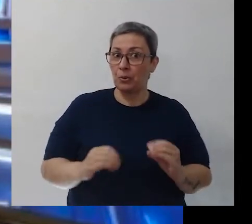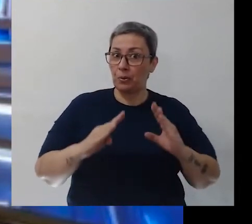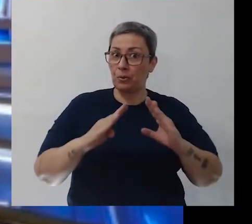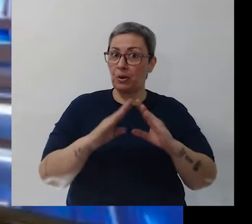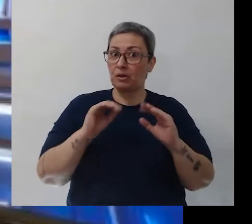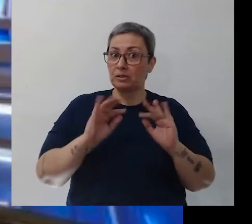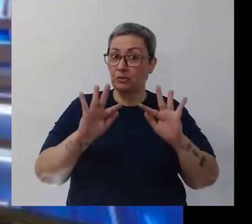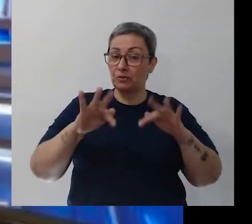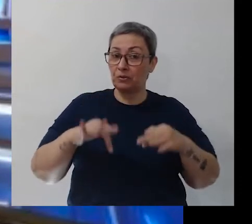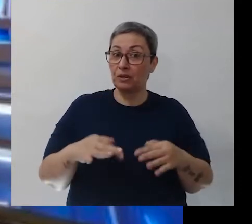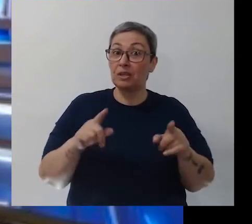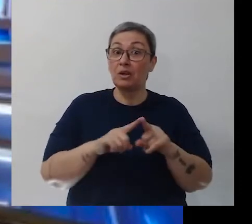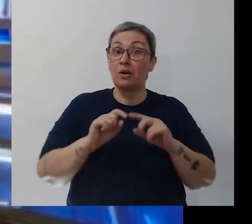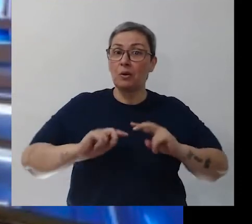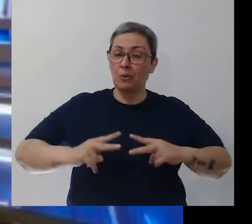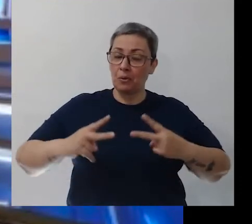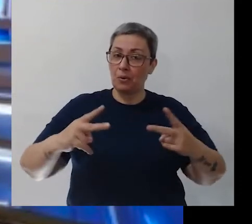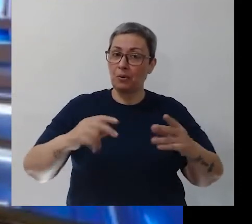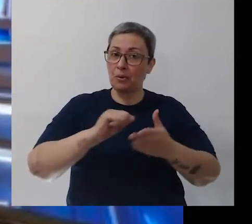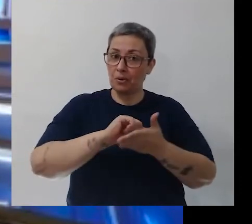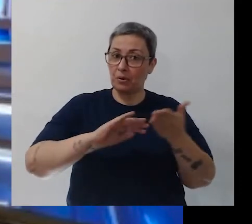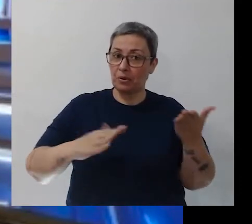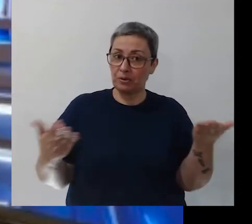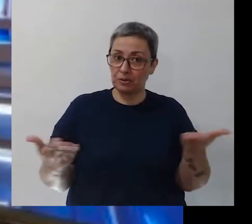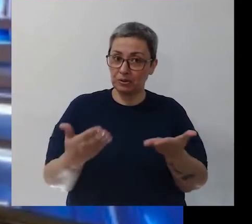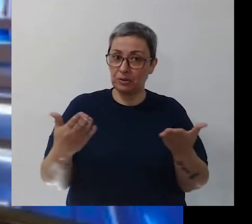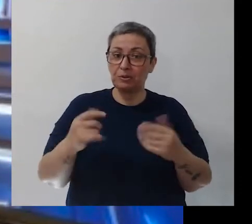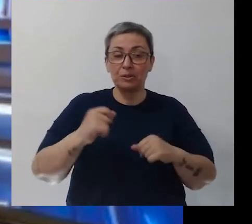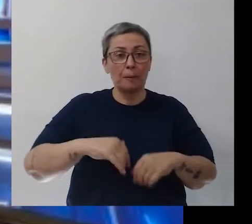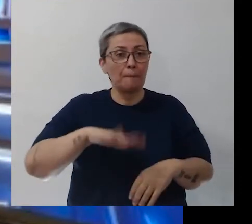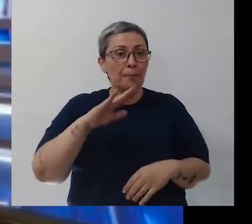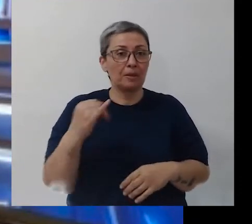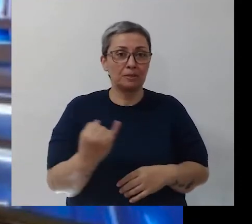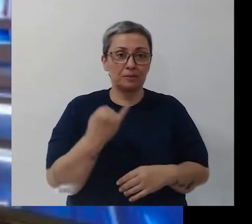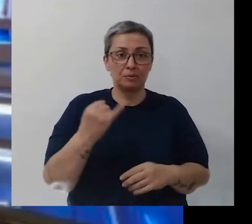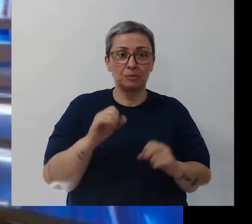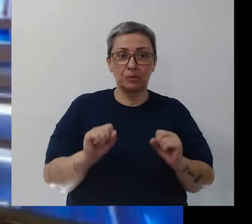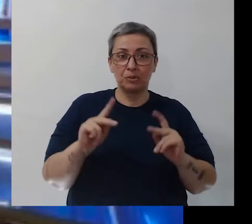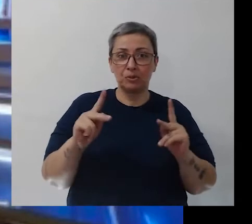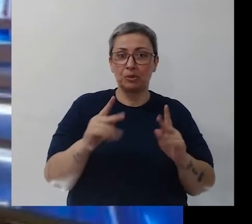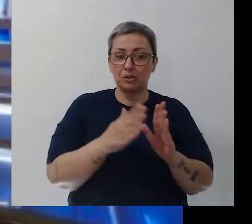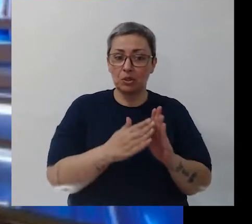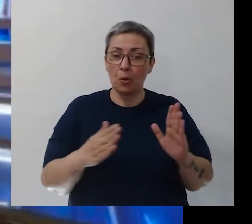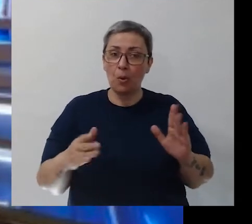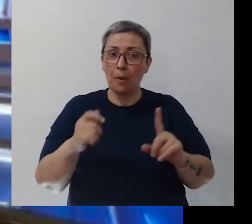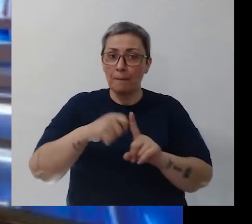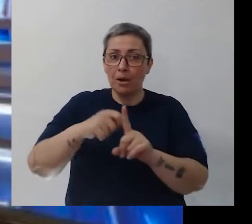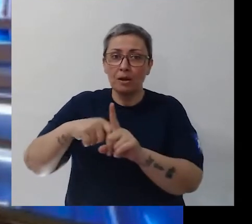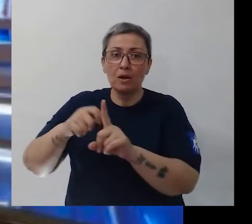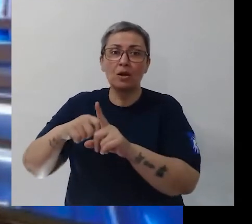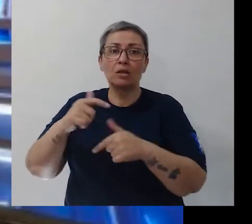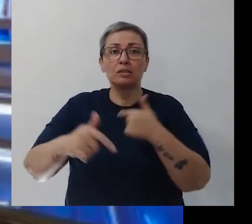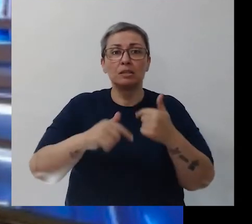o final e compartilhe aí as suas atividades com a gente, tá? Essa é a parte mais importante, ok? Durante esses meses nós estamos trabalhando